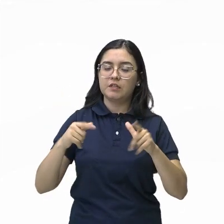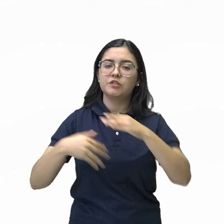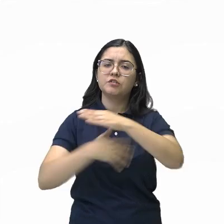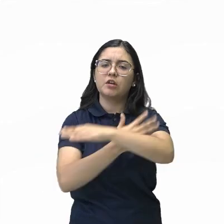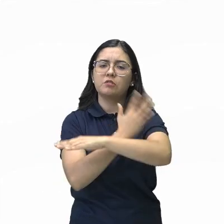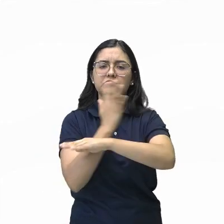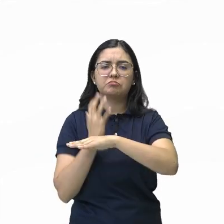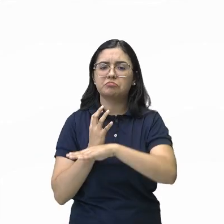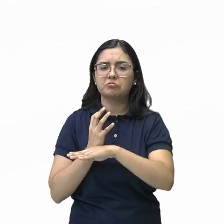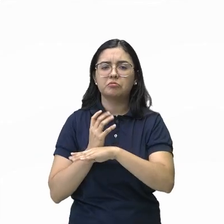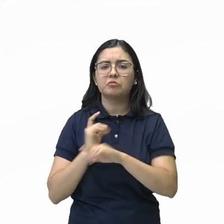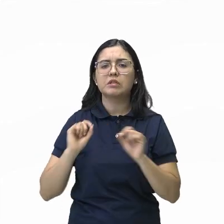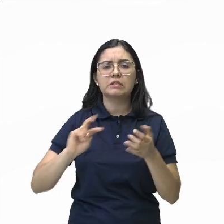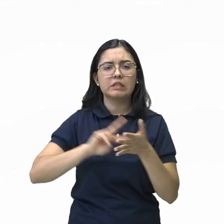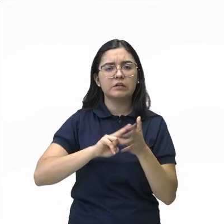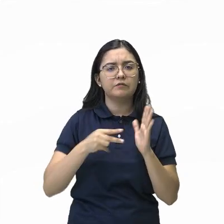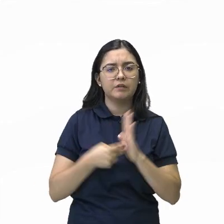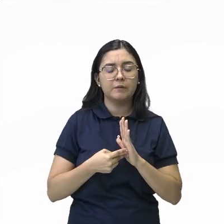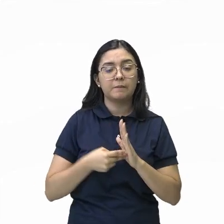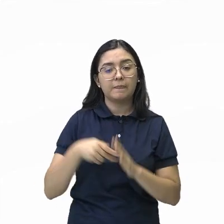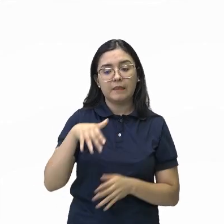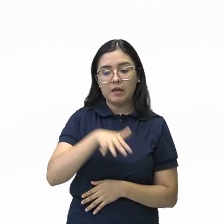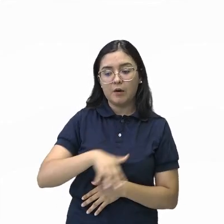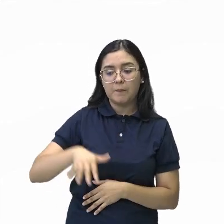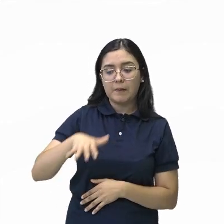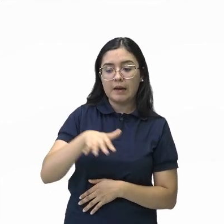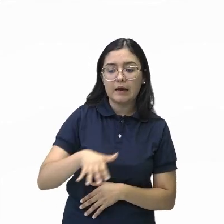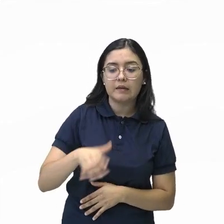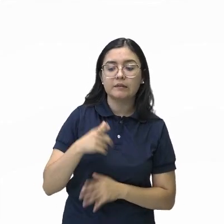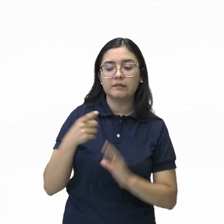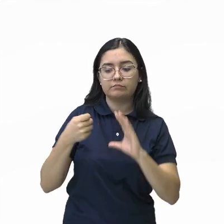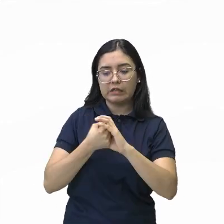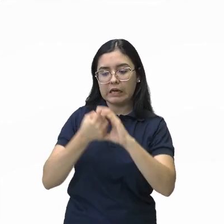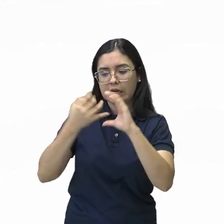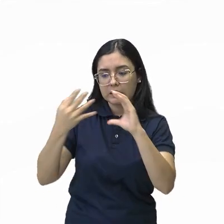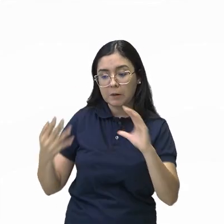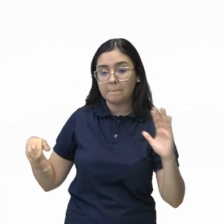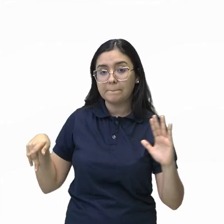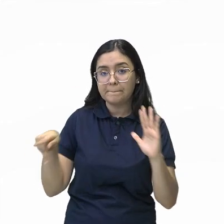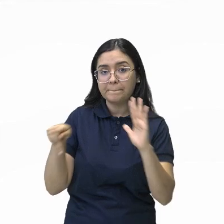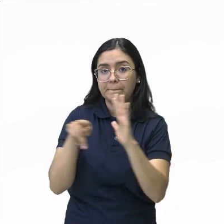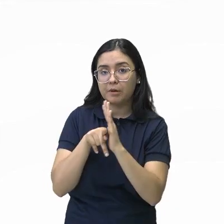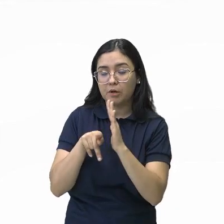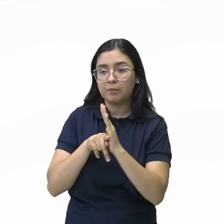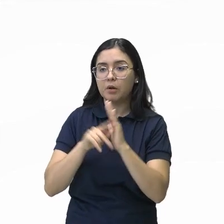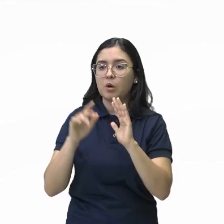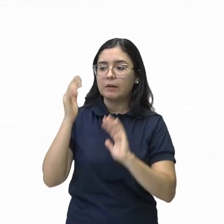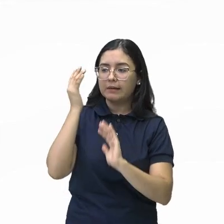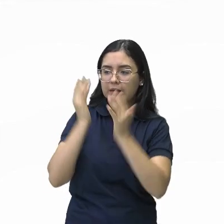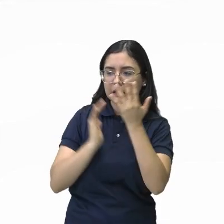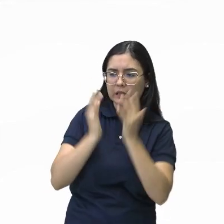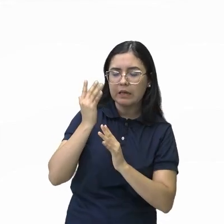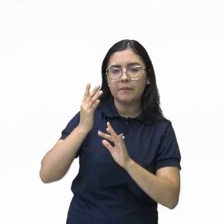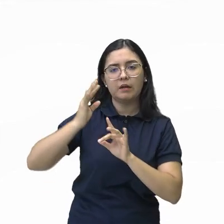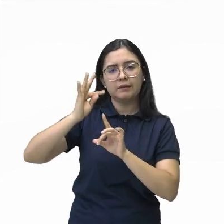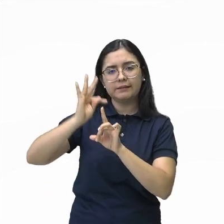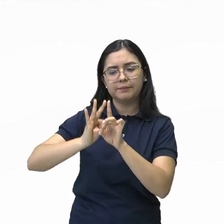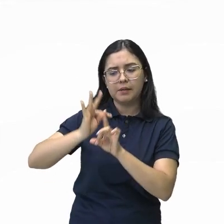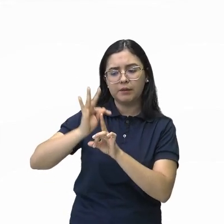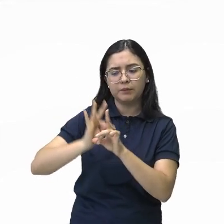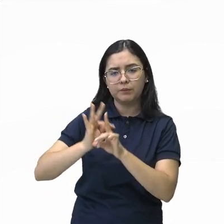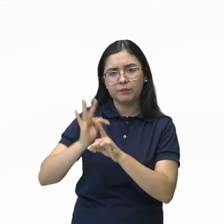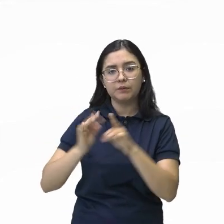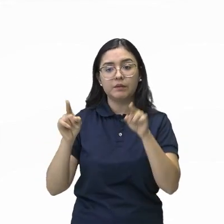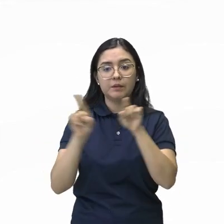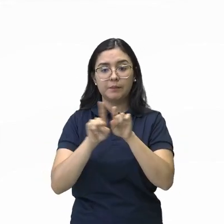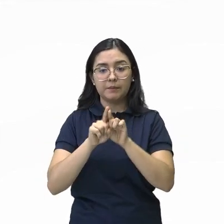O que seria esse ecossistema? É uma área com características únicas, com clima, com uma temperatura, com